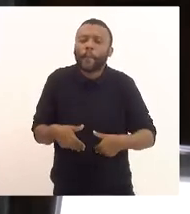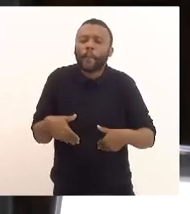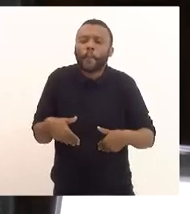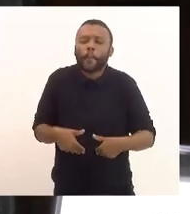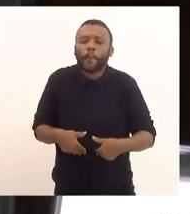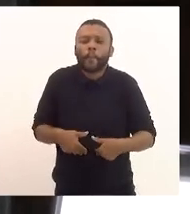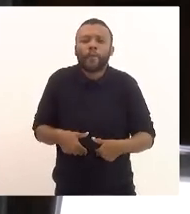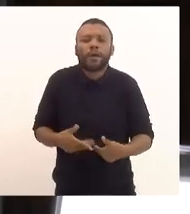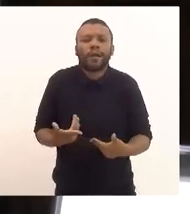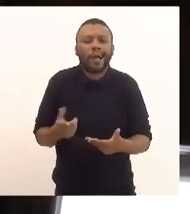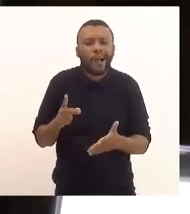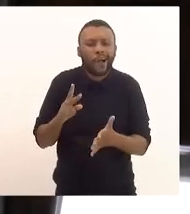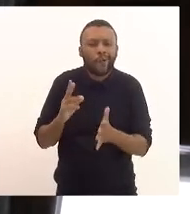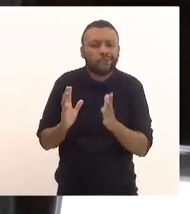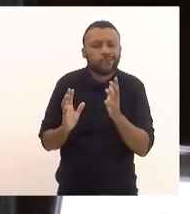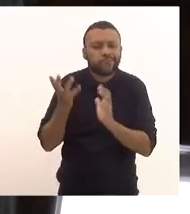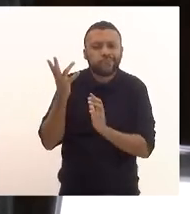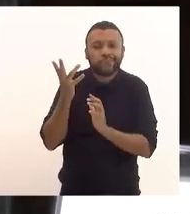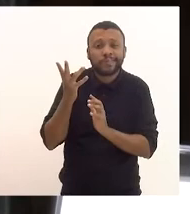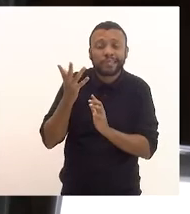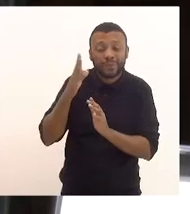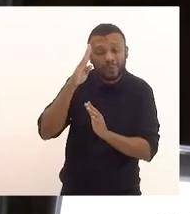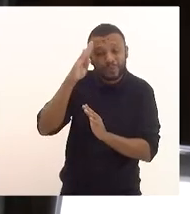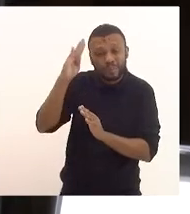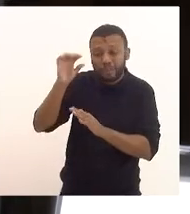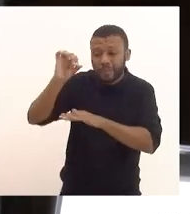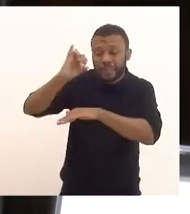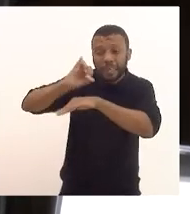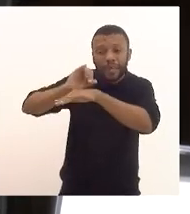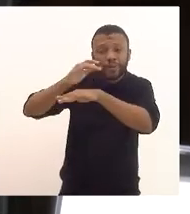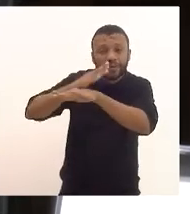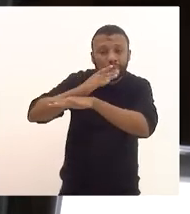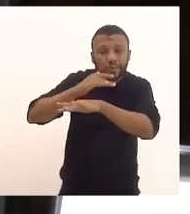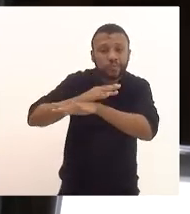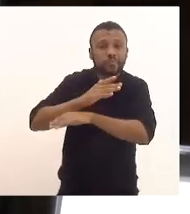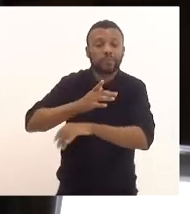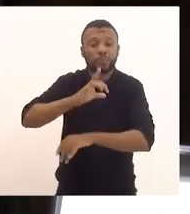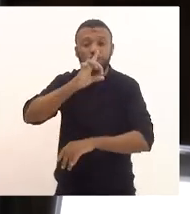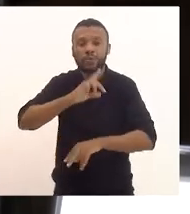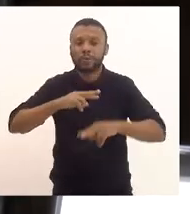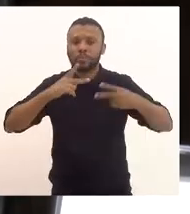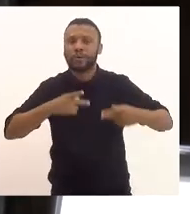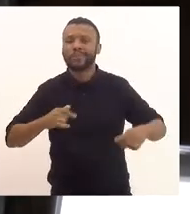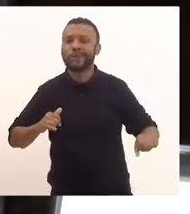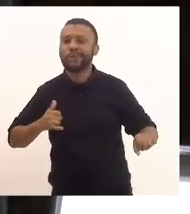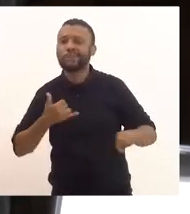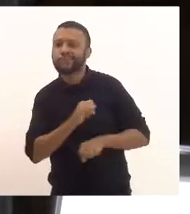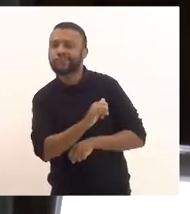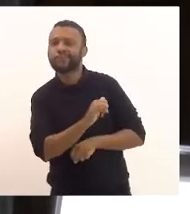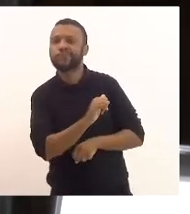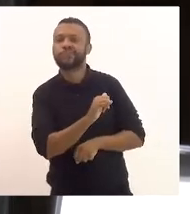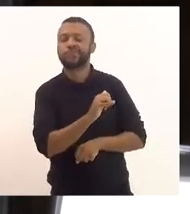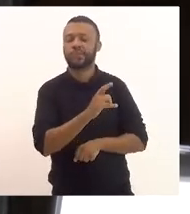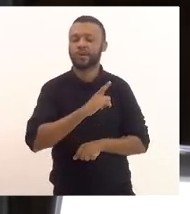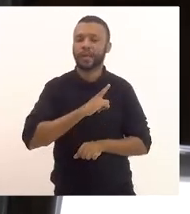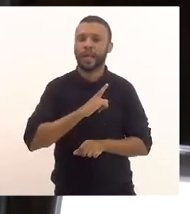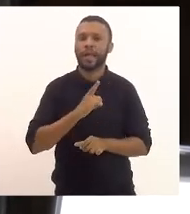alastra nos grandes centros urbanos em que as violações de direitos humanos compõe